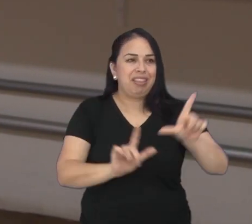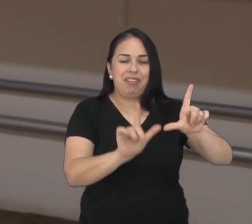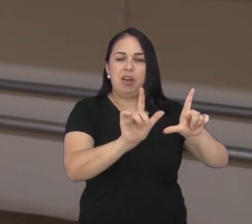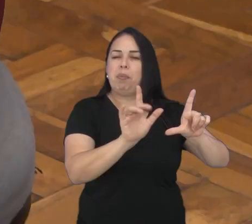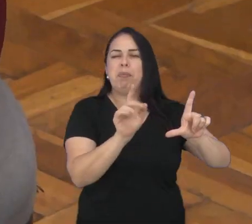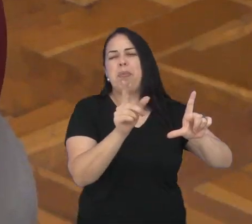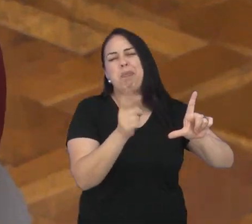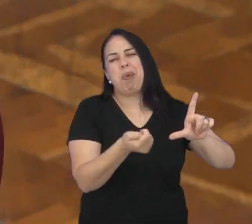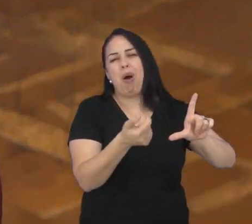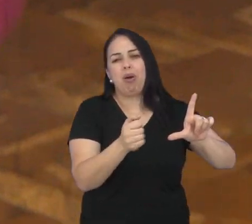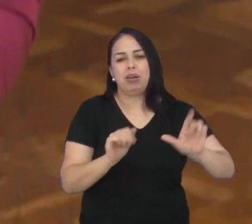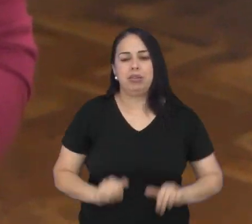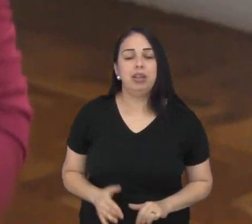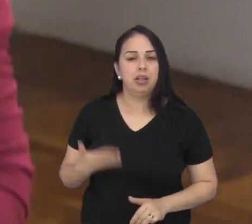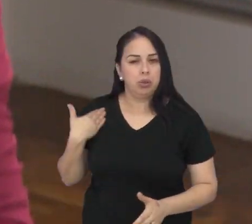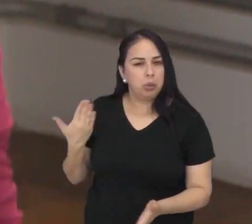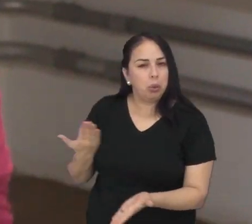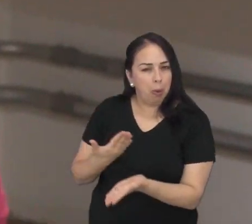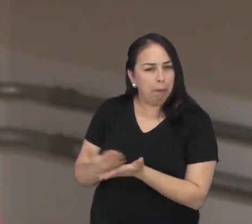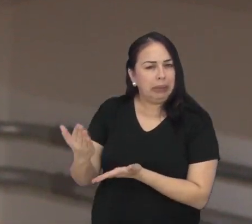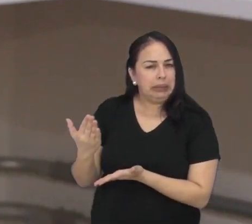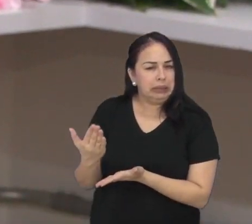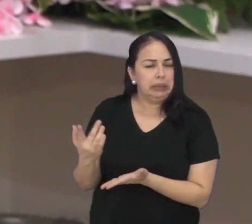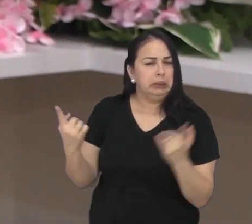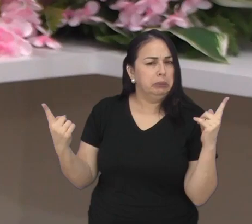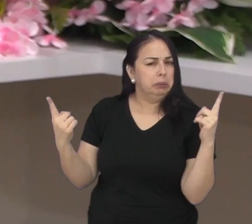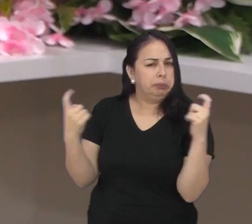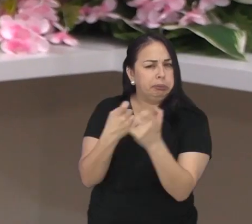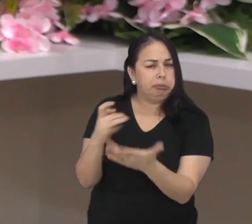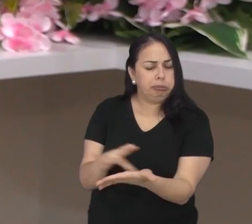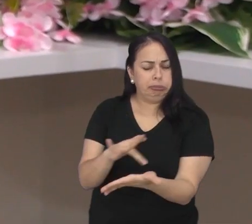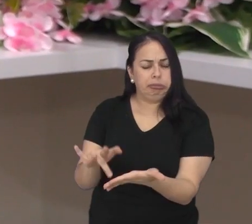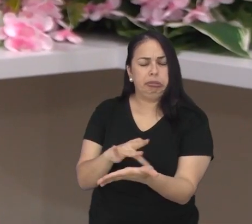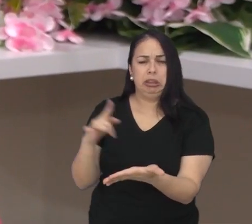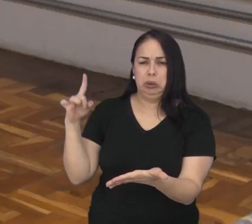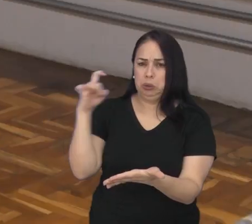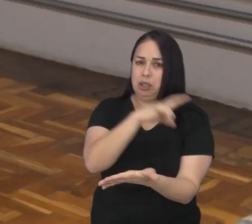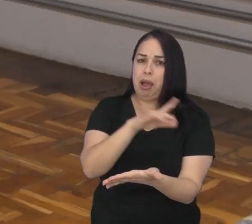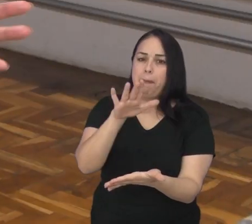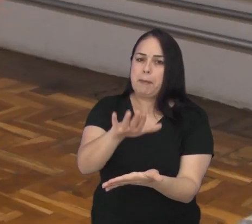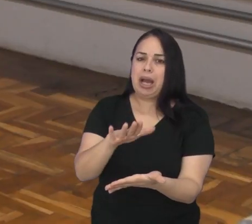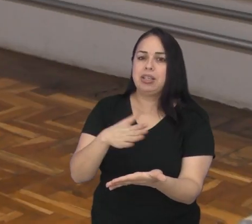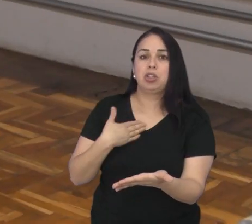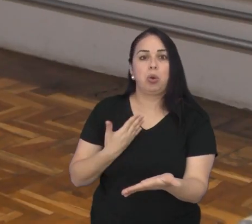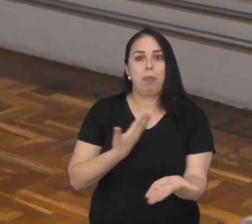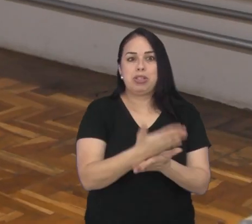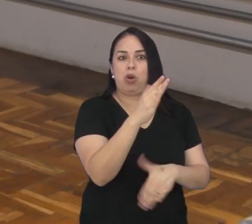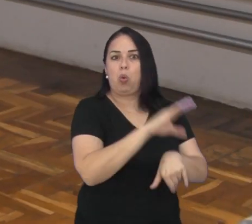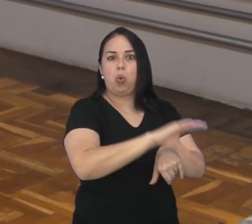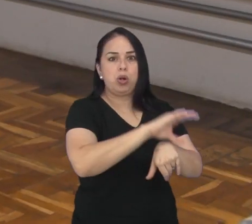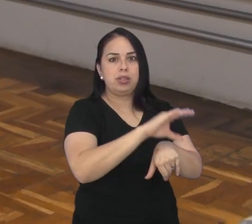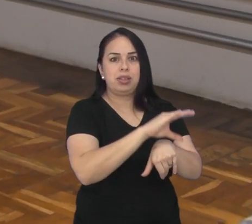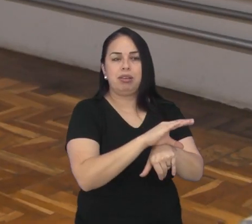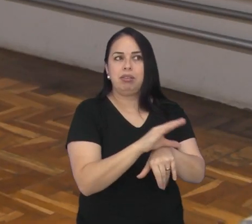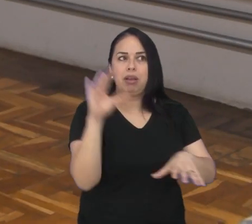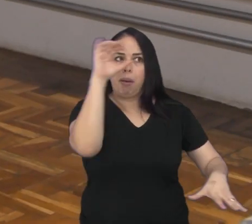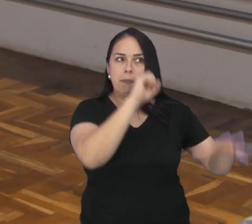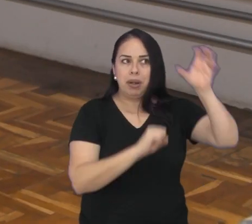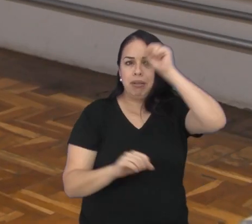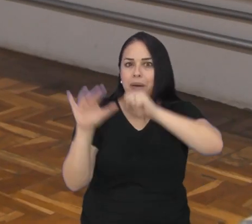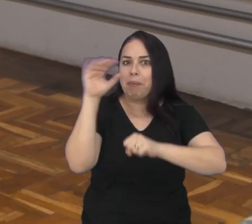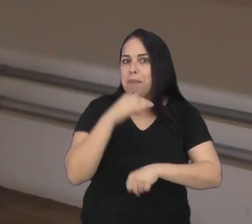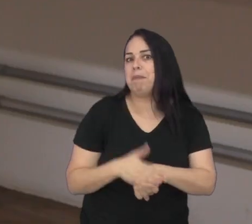própria TV. Marta confessa que no início tinha bastante dificuldade, mas fez cursos e adquiriu